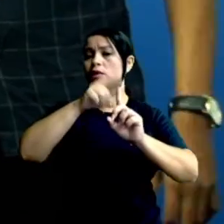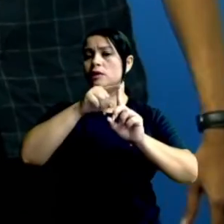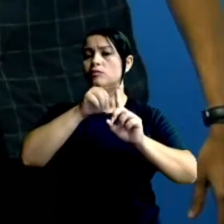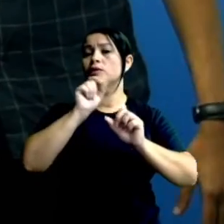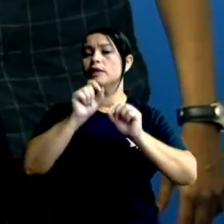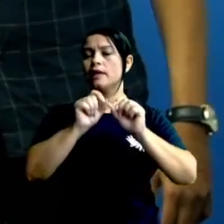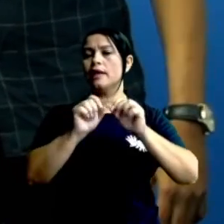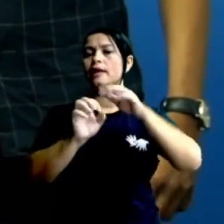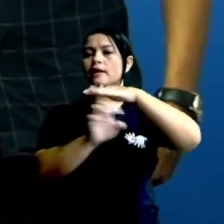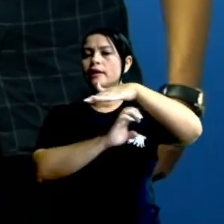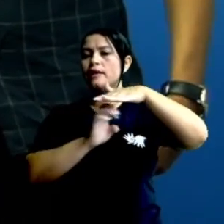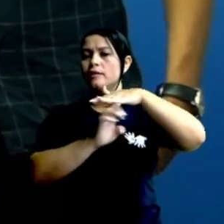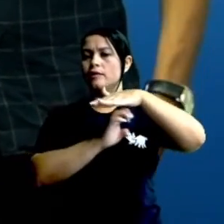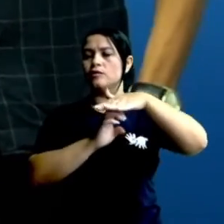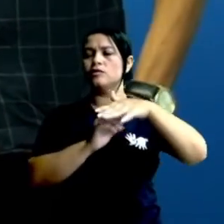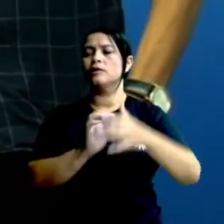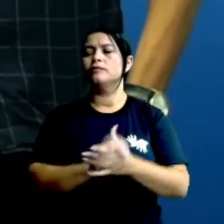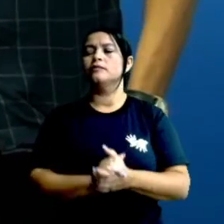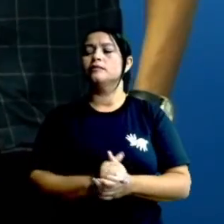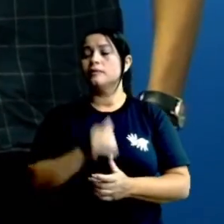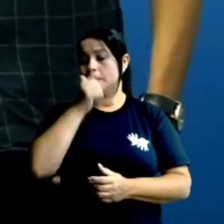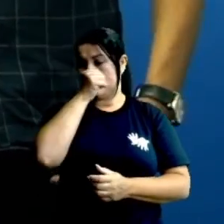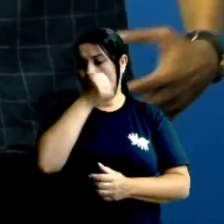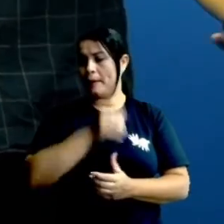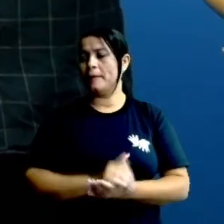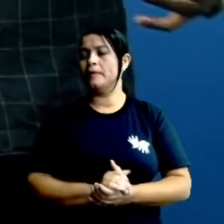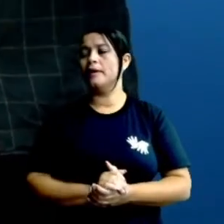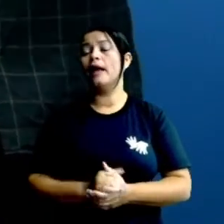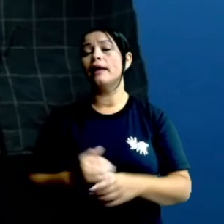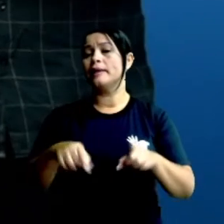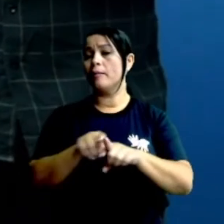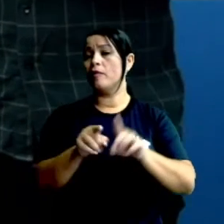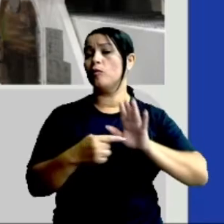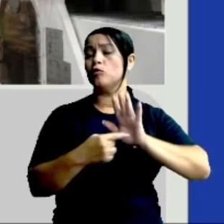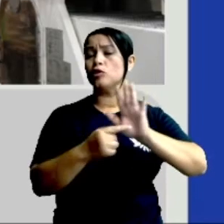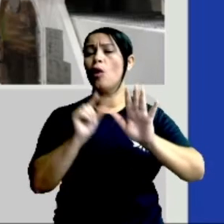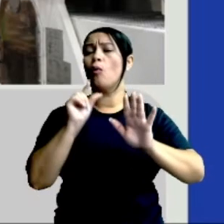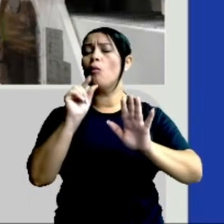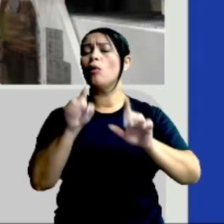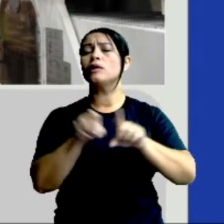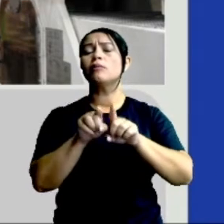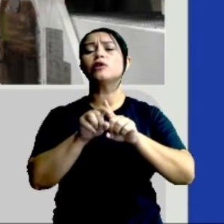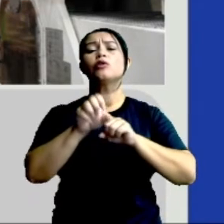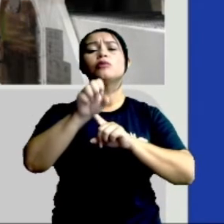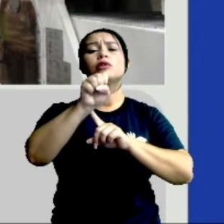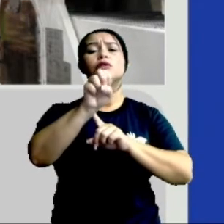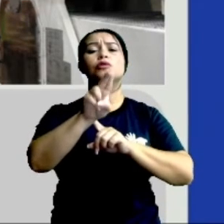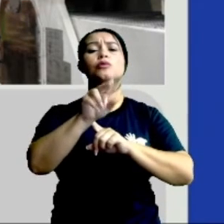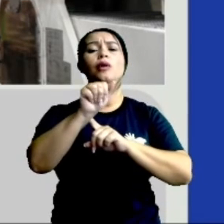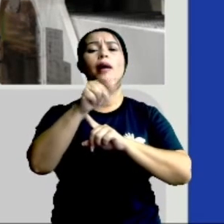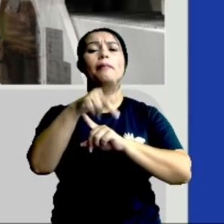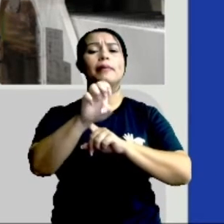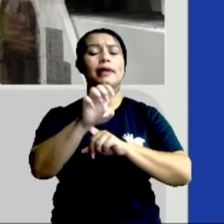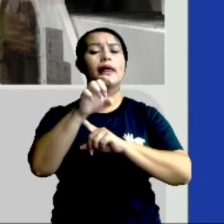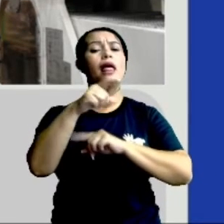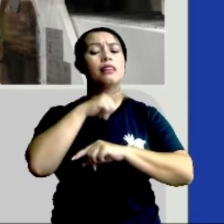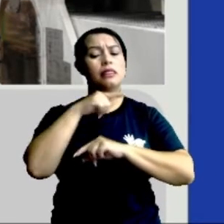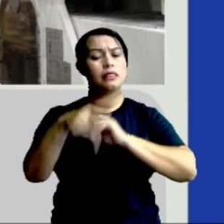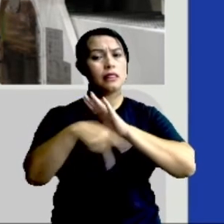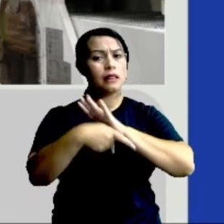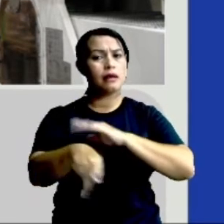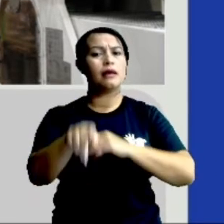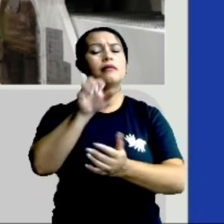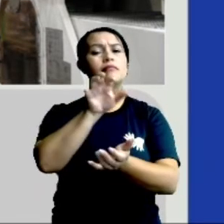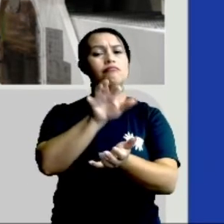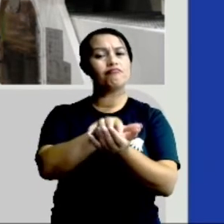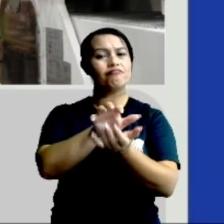indústria distinta nesse mapa, tá certo? E eu trouxe aqui um pouco da questão de swap, né? A gente tem em Pernambuco um